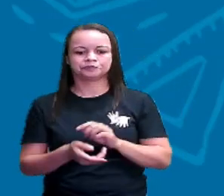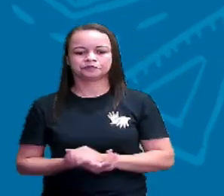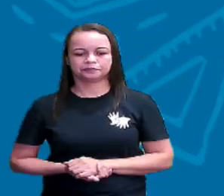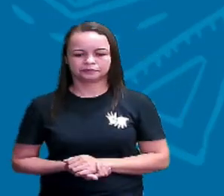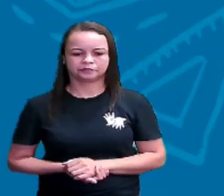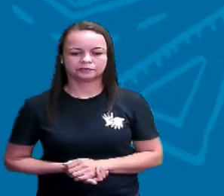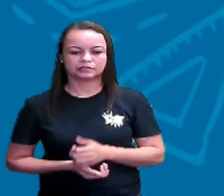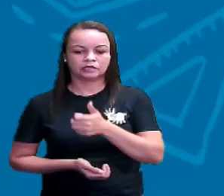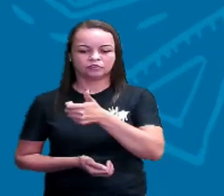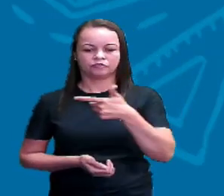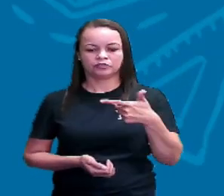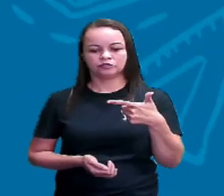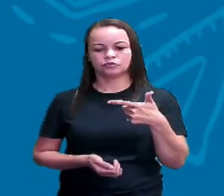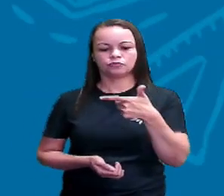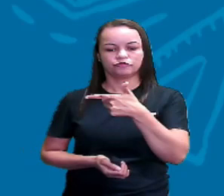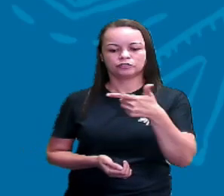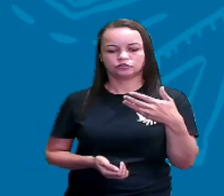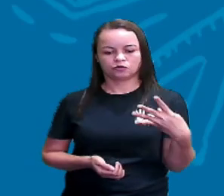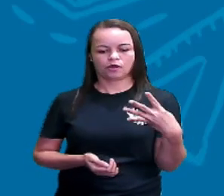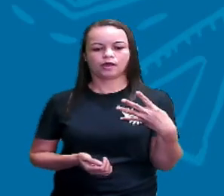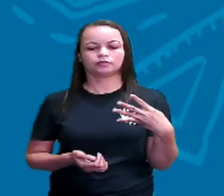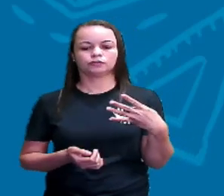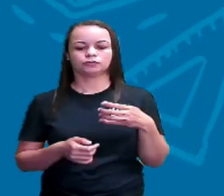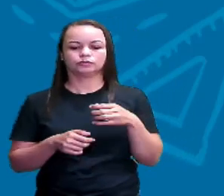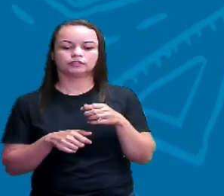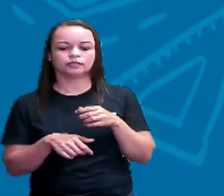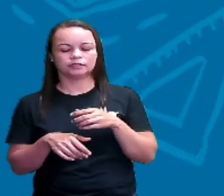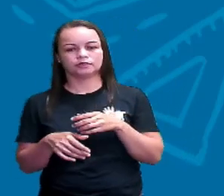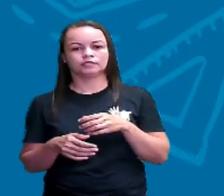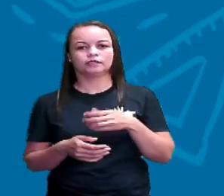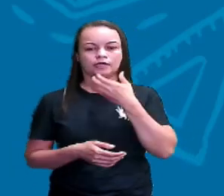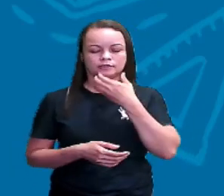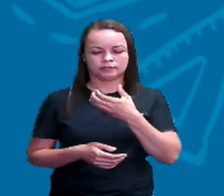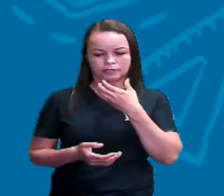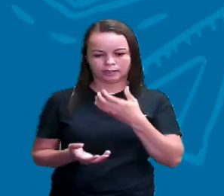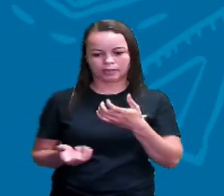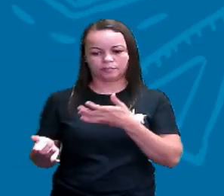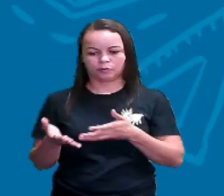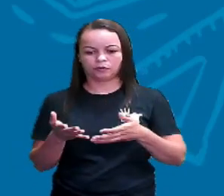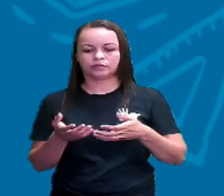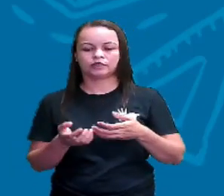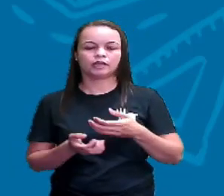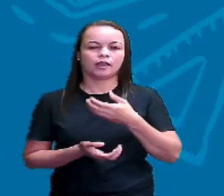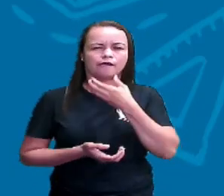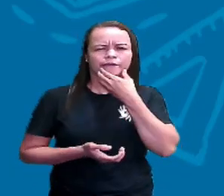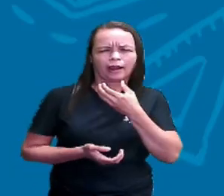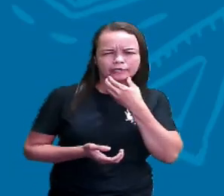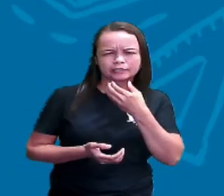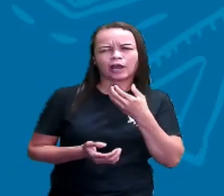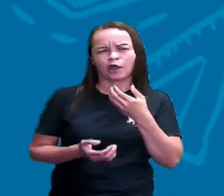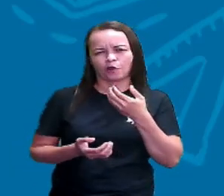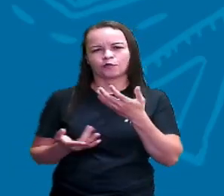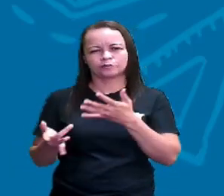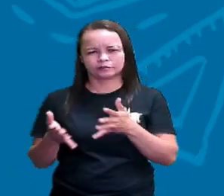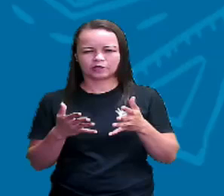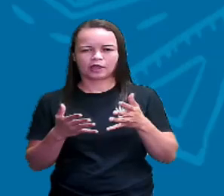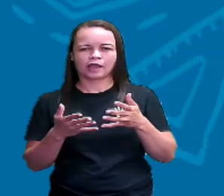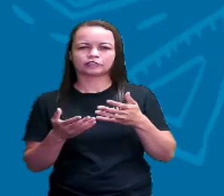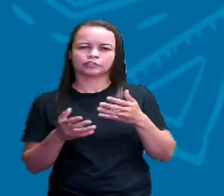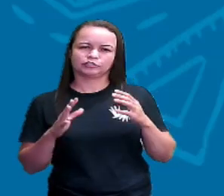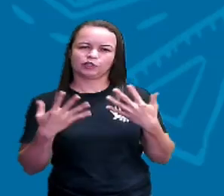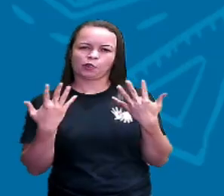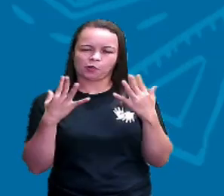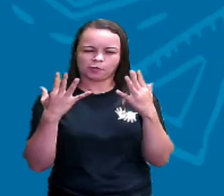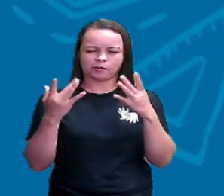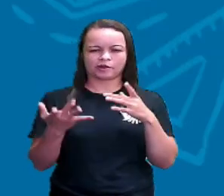24 de dezembro, que é Nochebuena, que pra gente é véspera de Natal, e aí a gente comemora mais na véspera do que